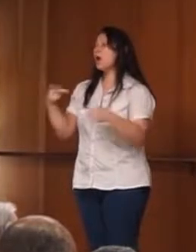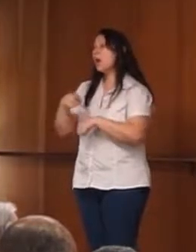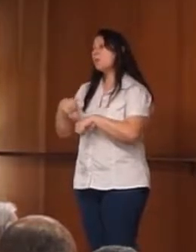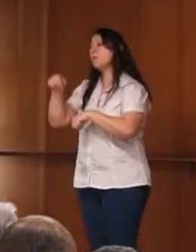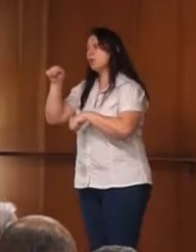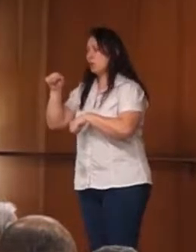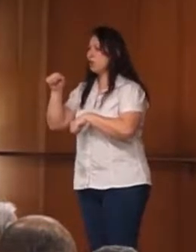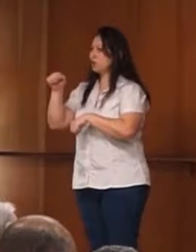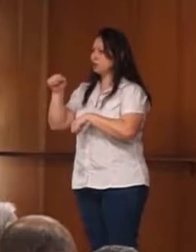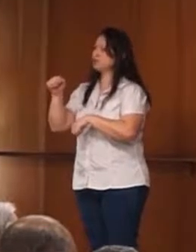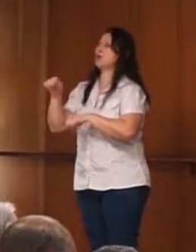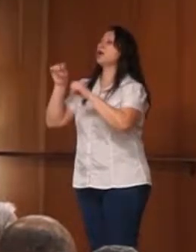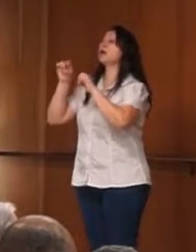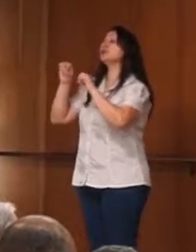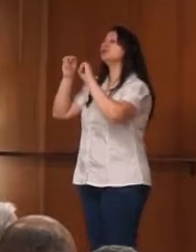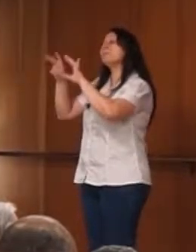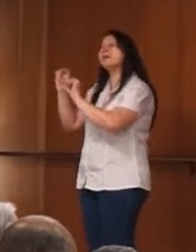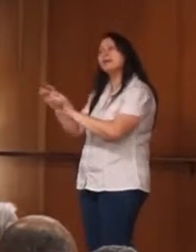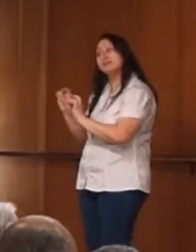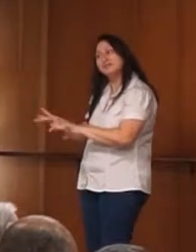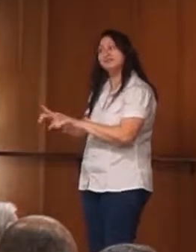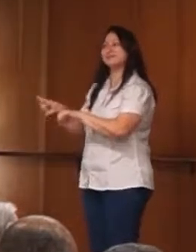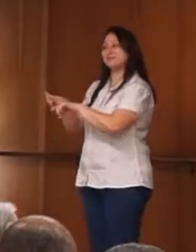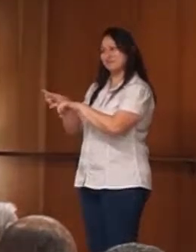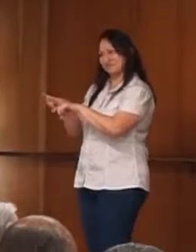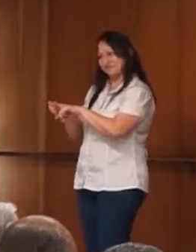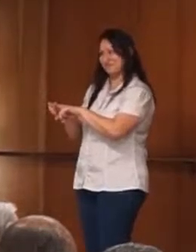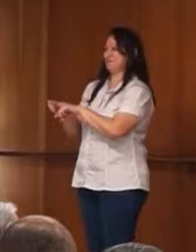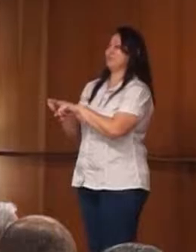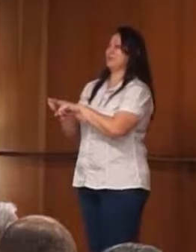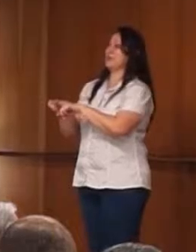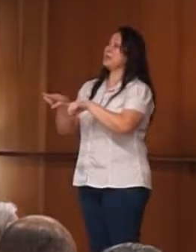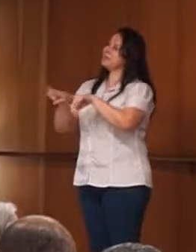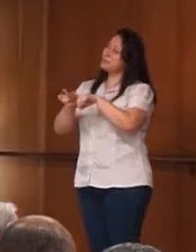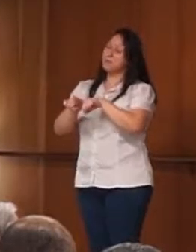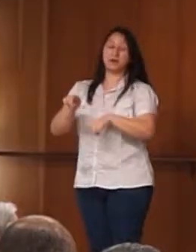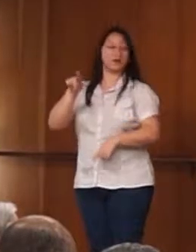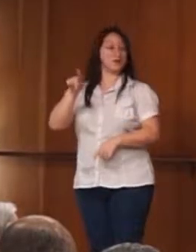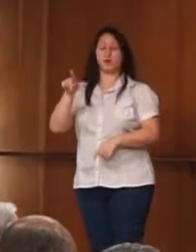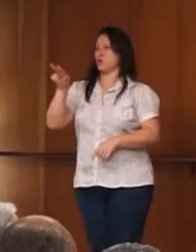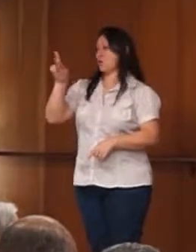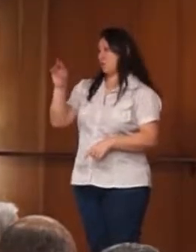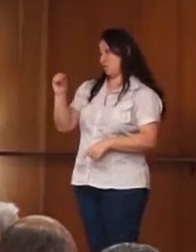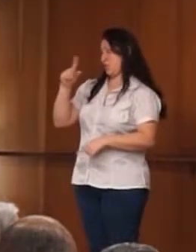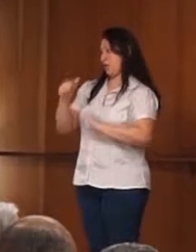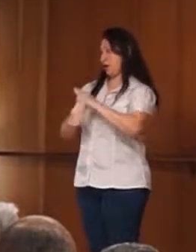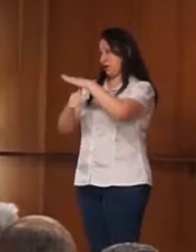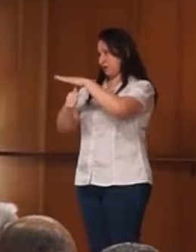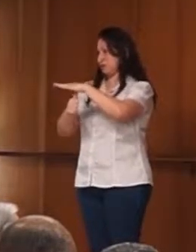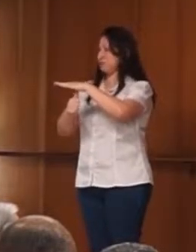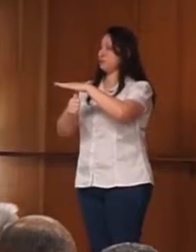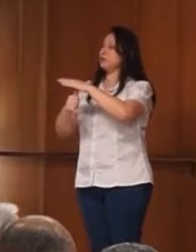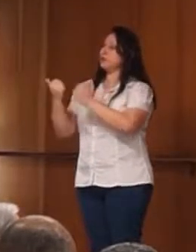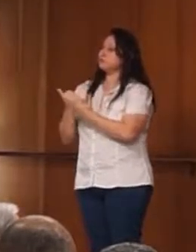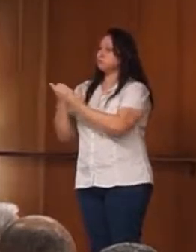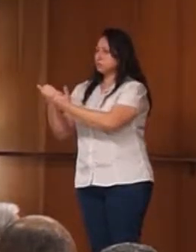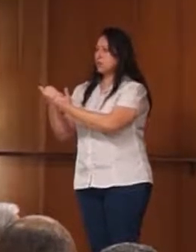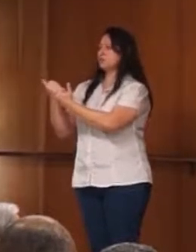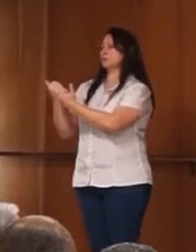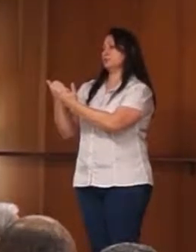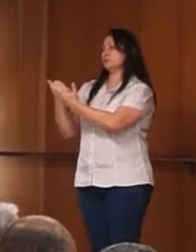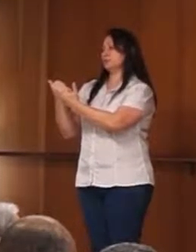Lato Sensu, professor César, e o nosso pró-reitor adjunto aqui, Gabriel Vitorino, da